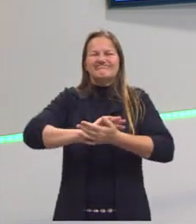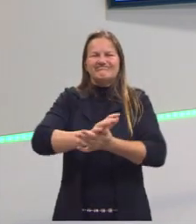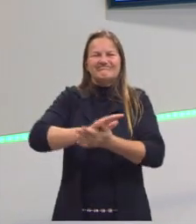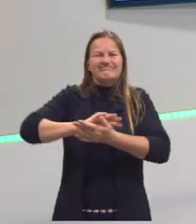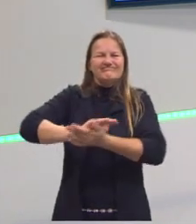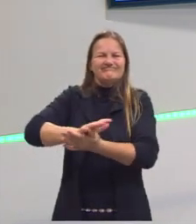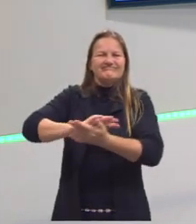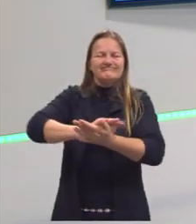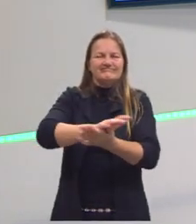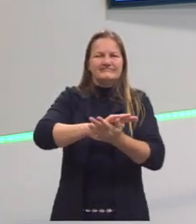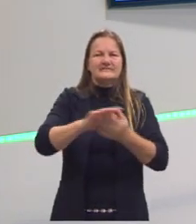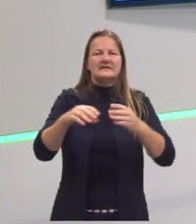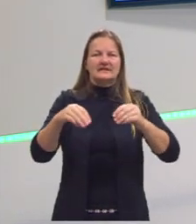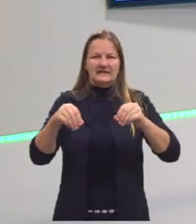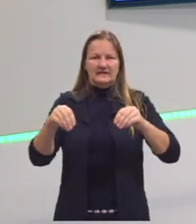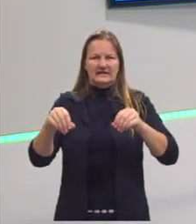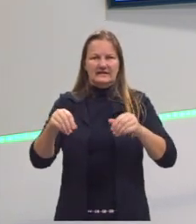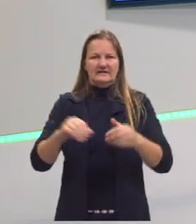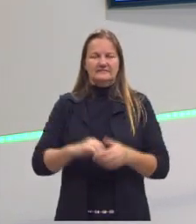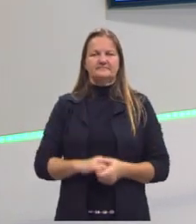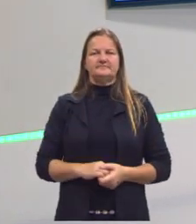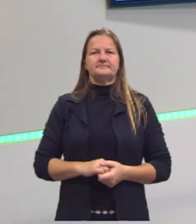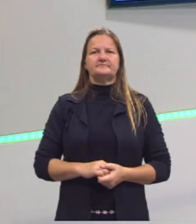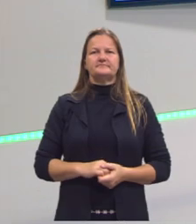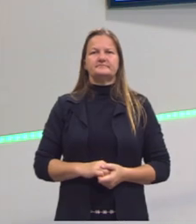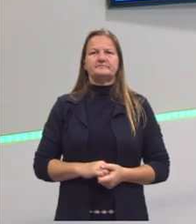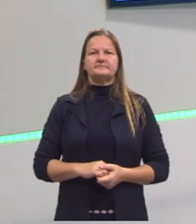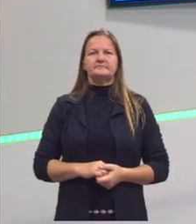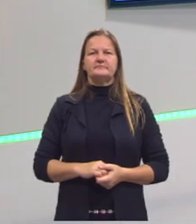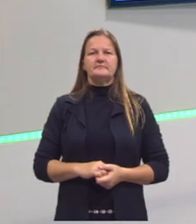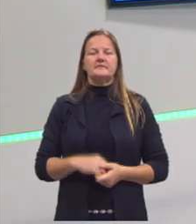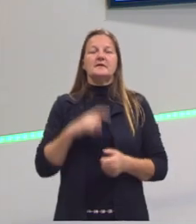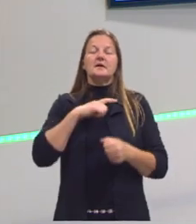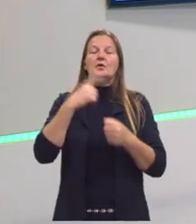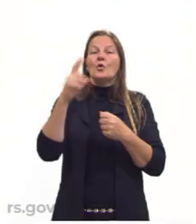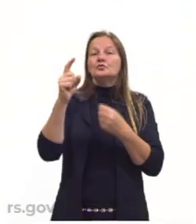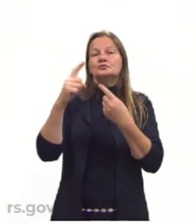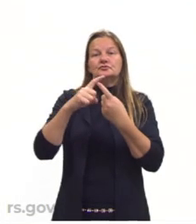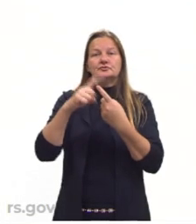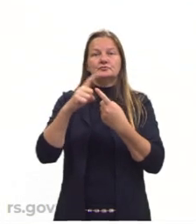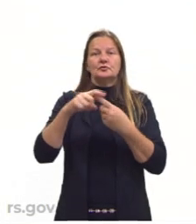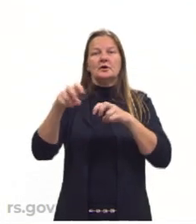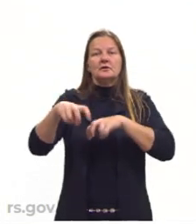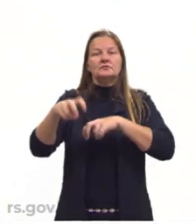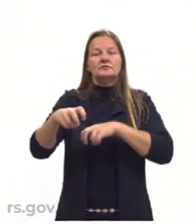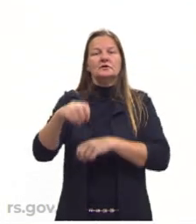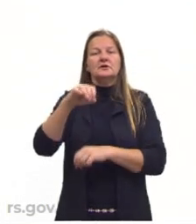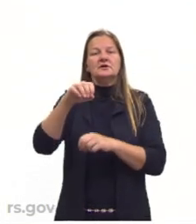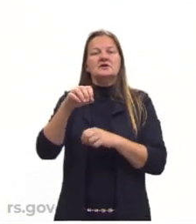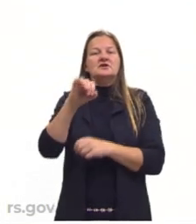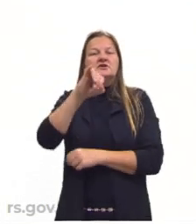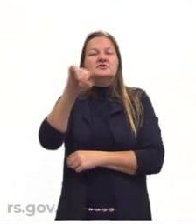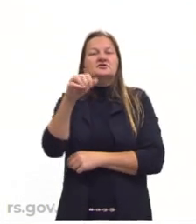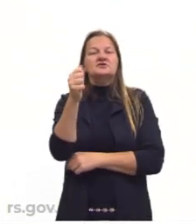nesse sol tá gozado nós temos Olha lá outra tipo a agricultura de jardinagem nós não temos o Brasil essa